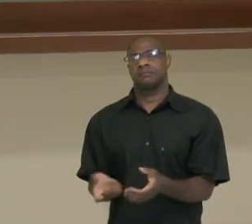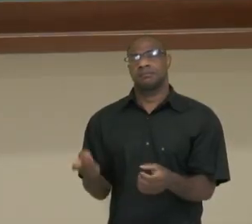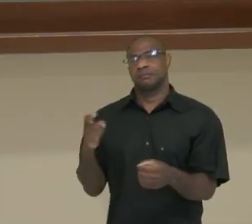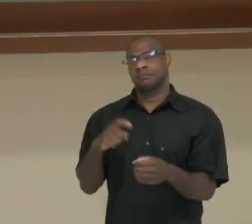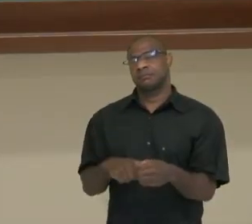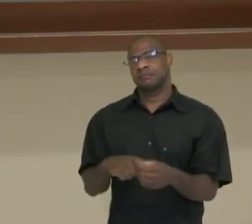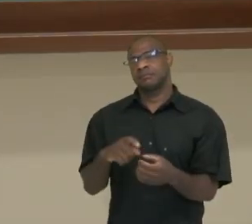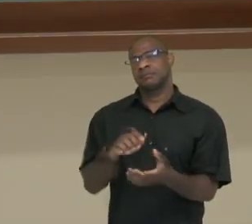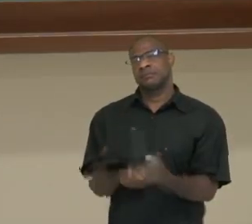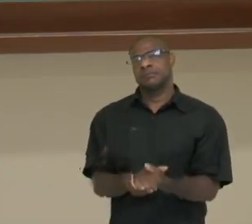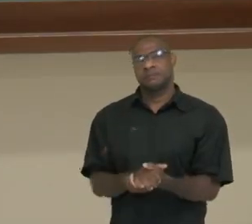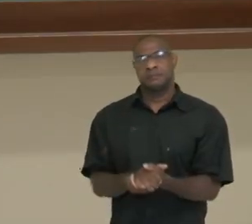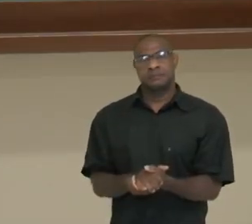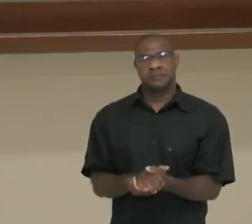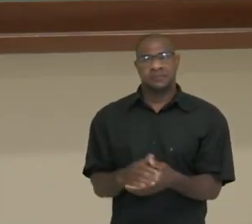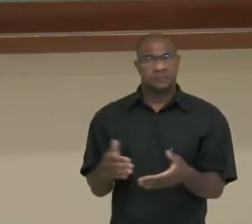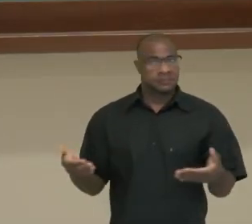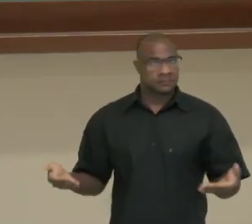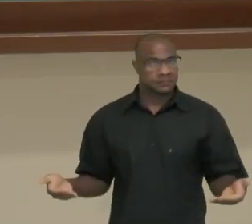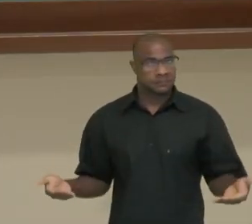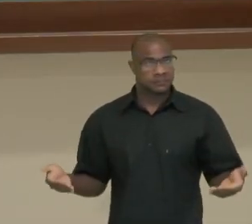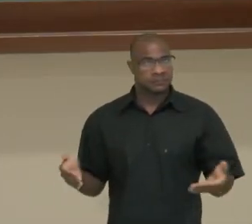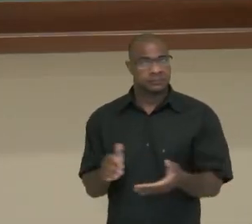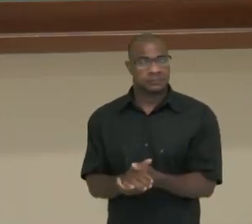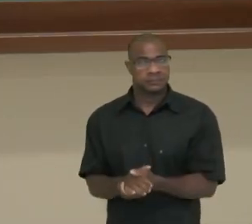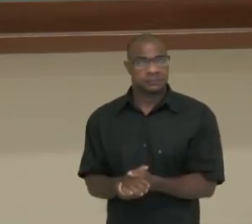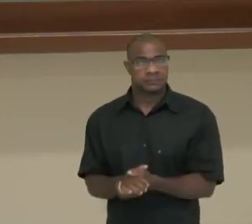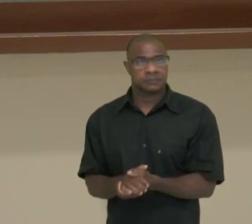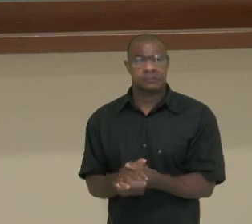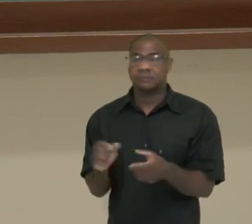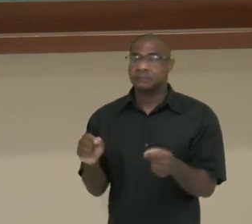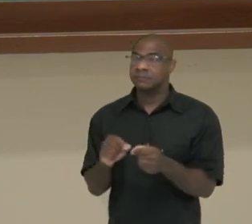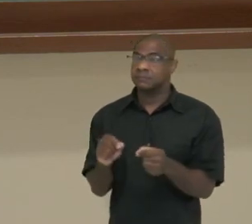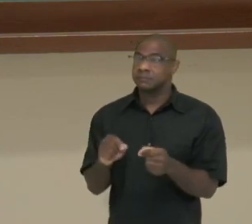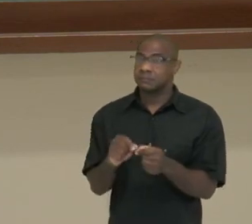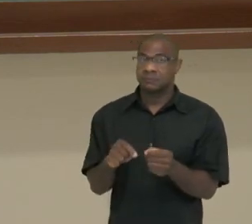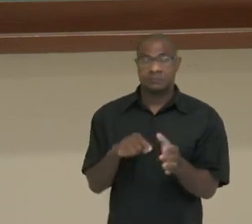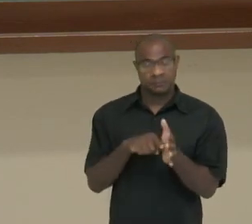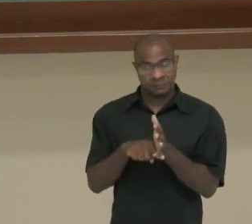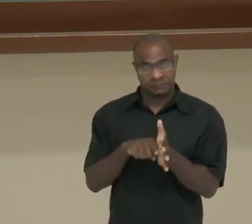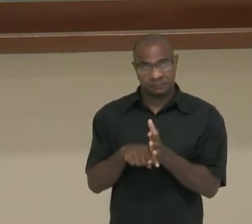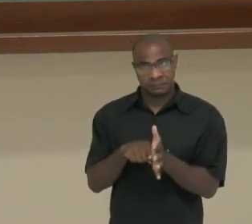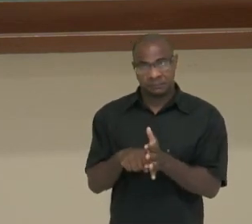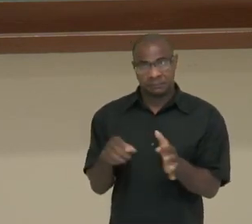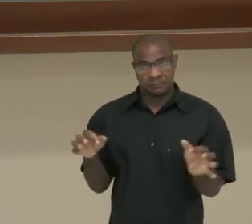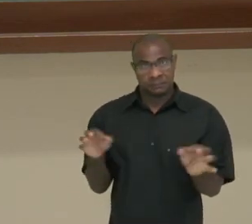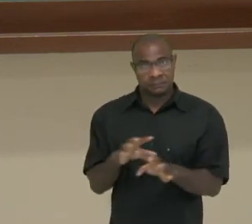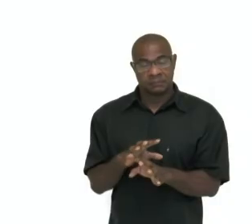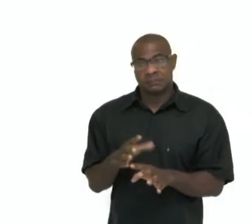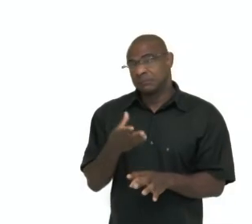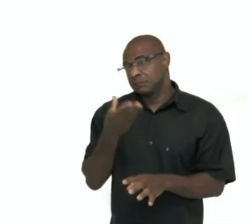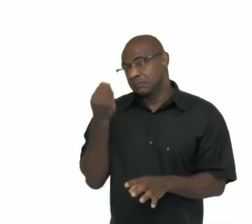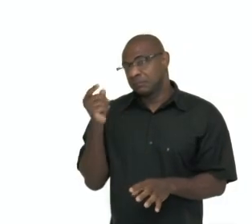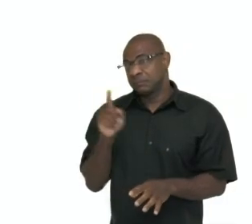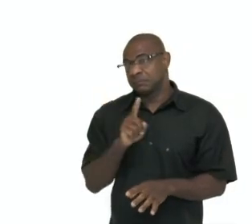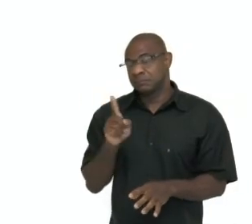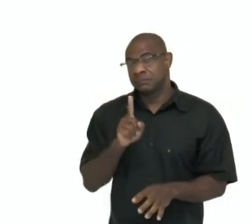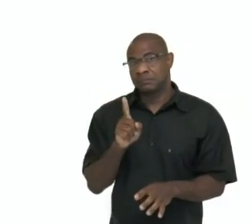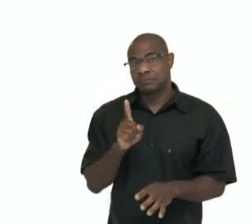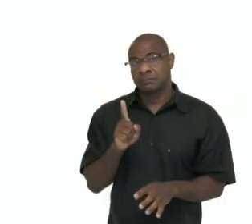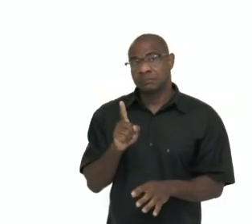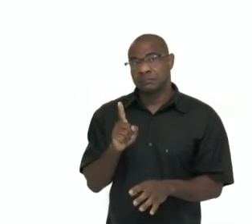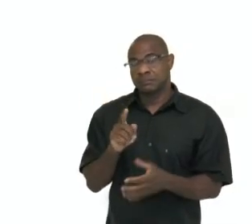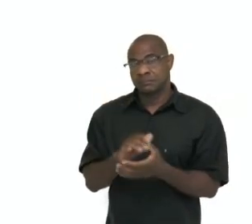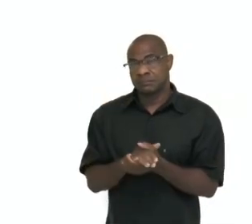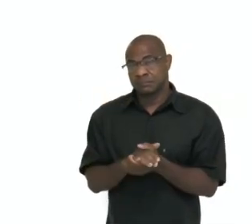Voltei, gabaritar contigo, olha só. Fez a pesquisa dos autores? Então, não se esqueça que a argumentação não se baseia